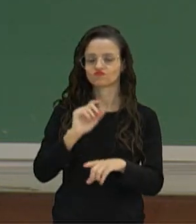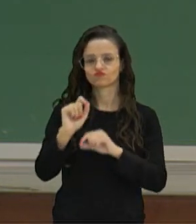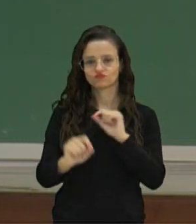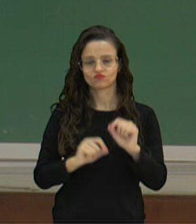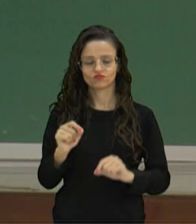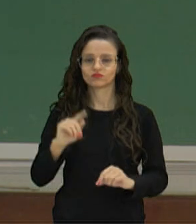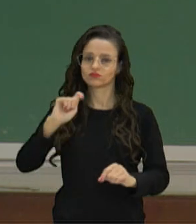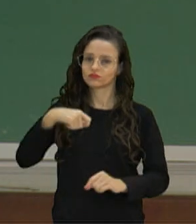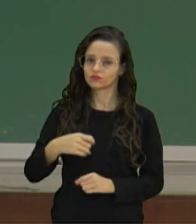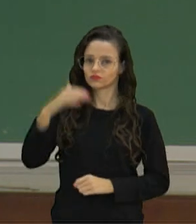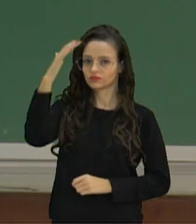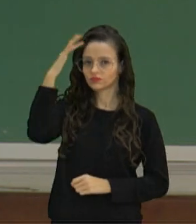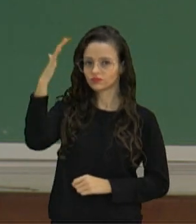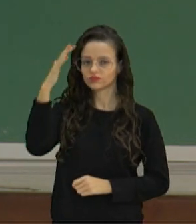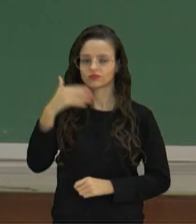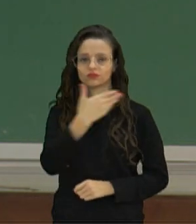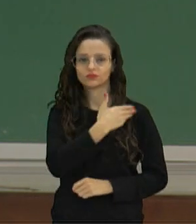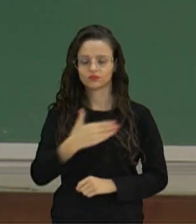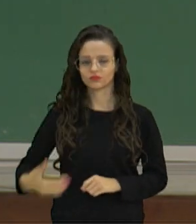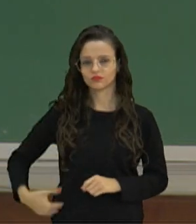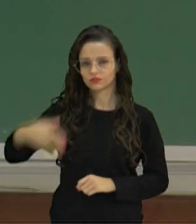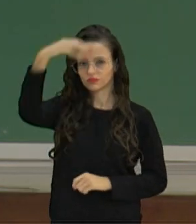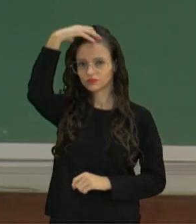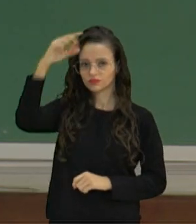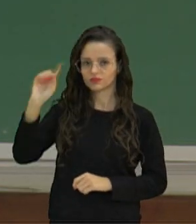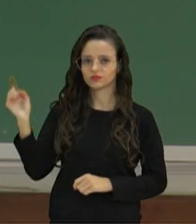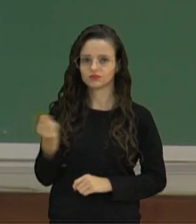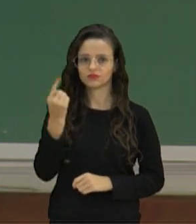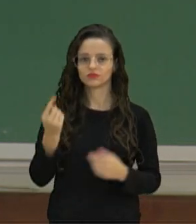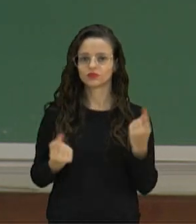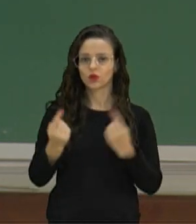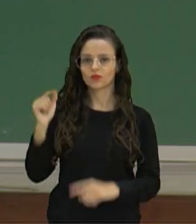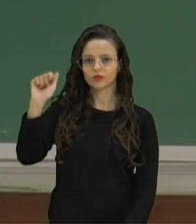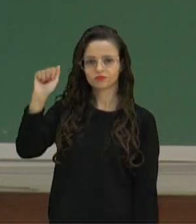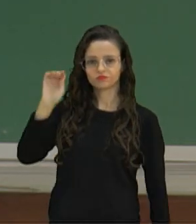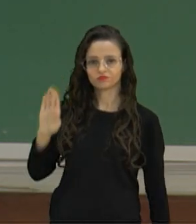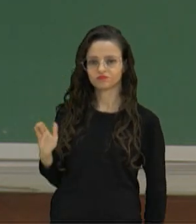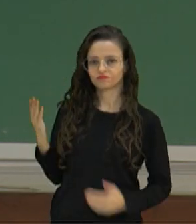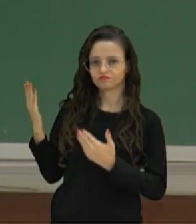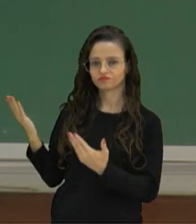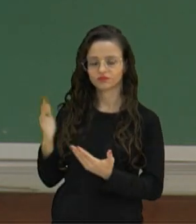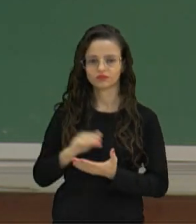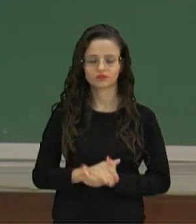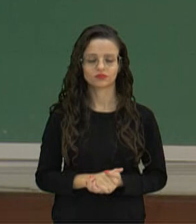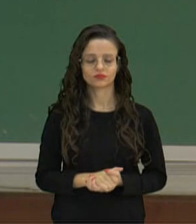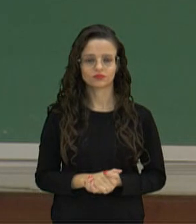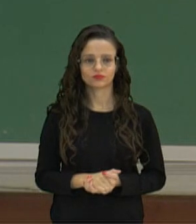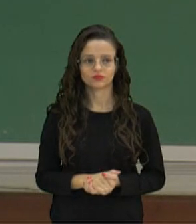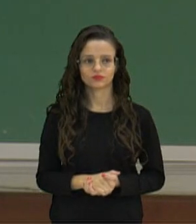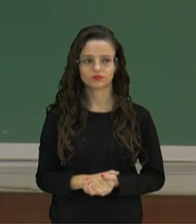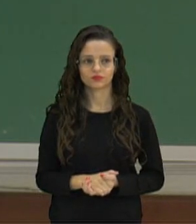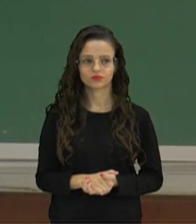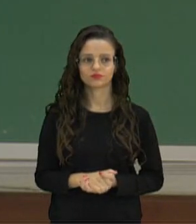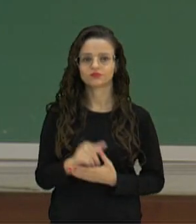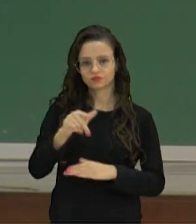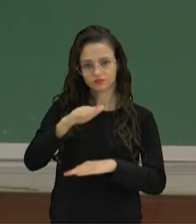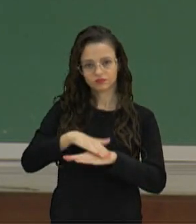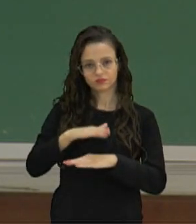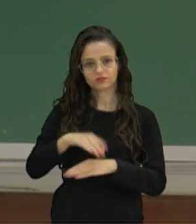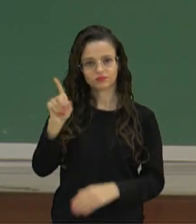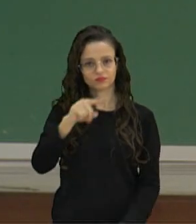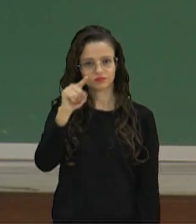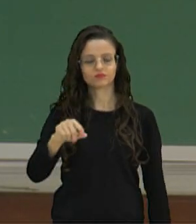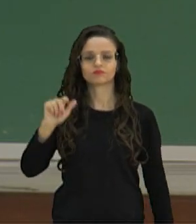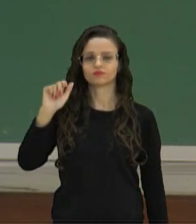vista teórico com o absolutismo? Maquiavel e Hobbes ou Agostinho e Rousseau? Se você marcou a